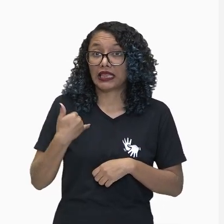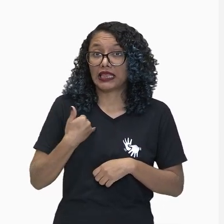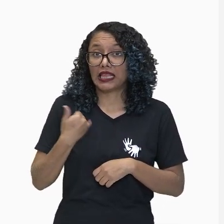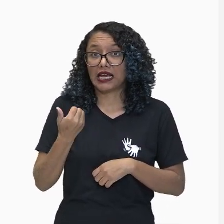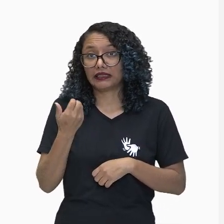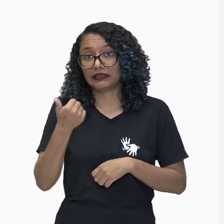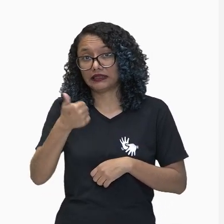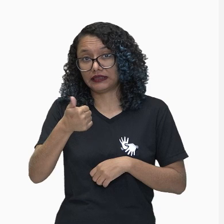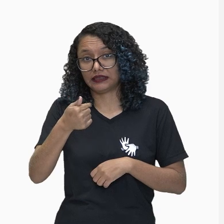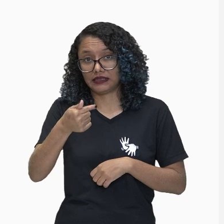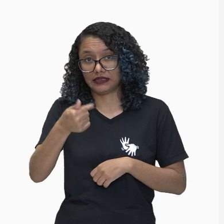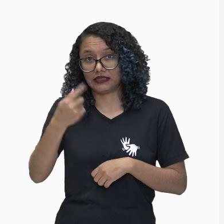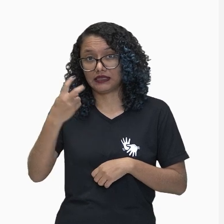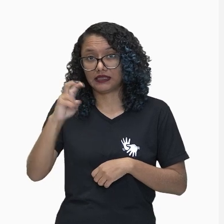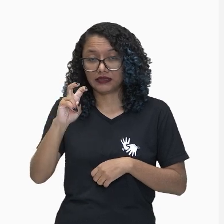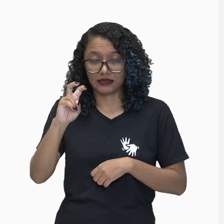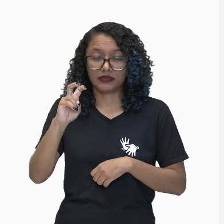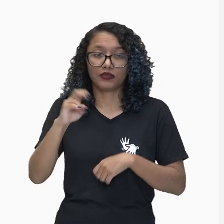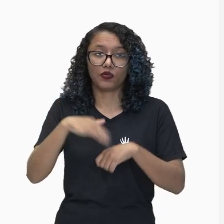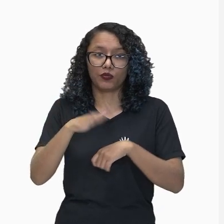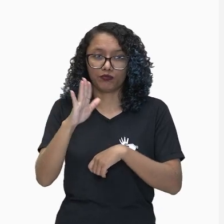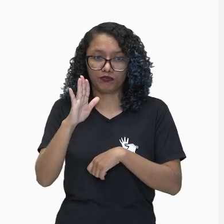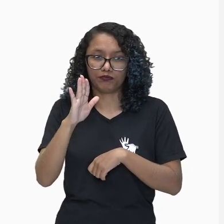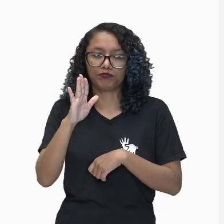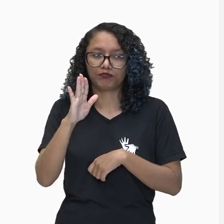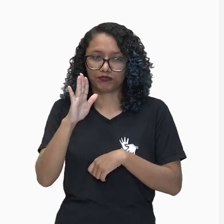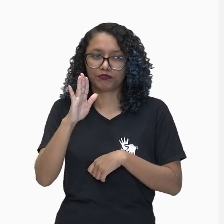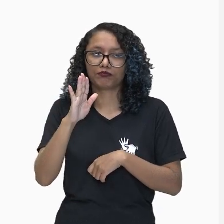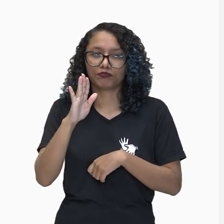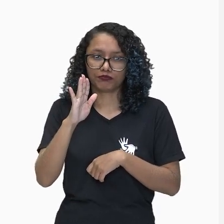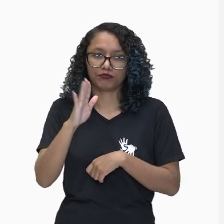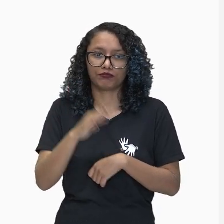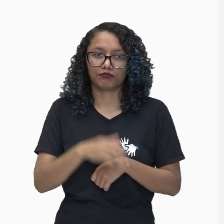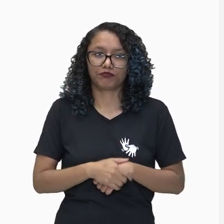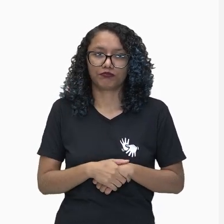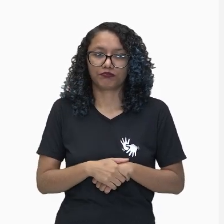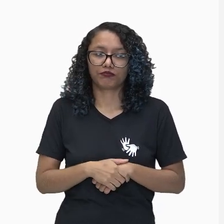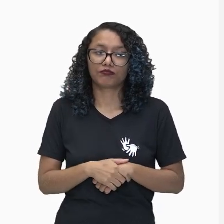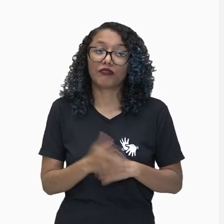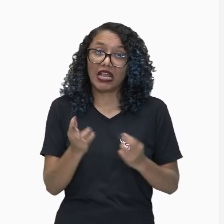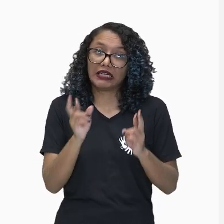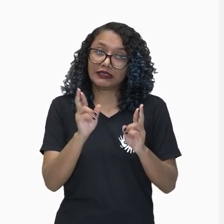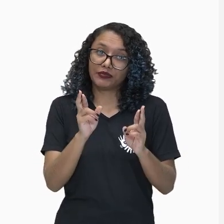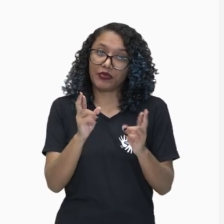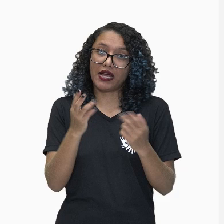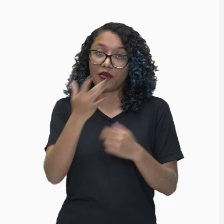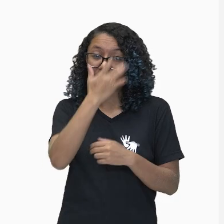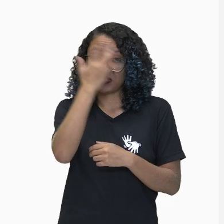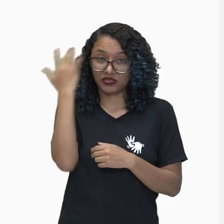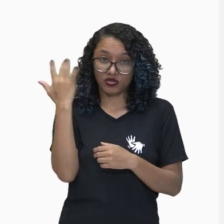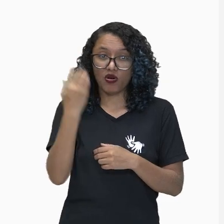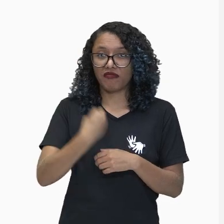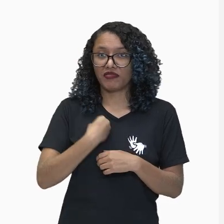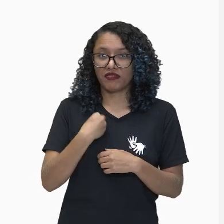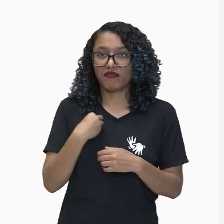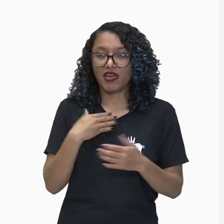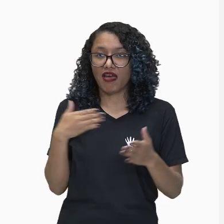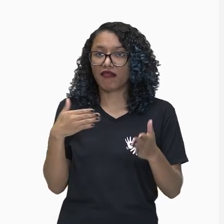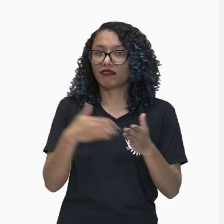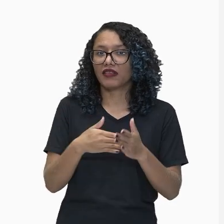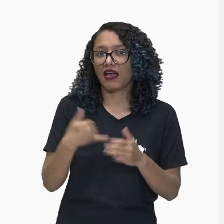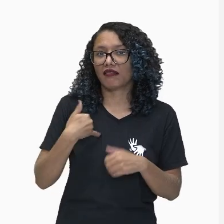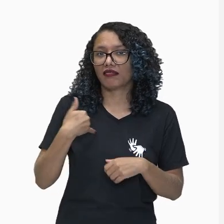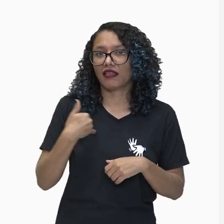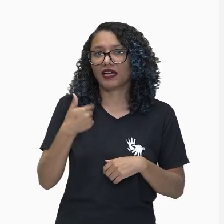dos 75 anos de idade. É o que se espera, né, ali dos países